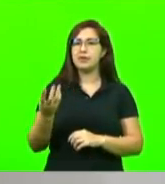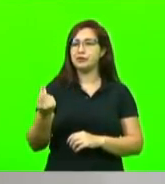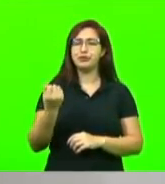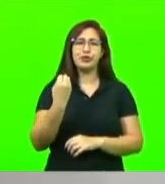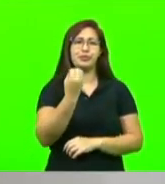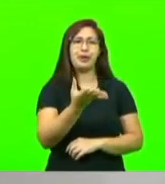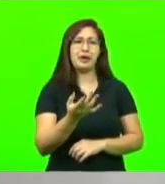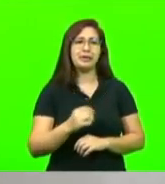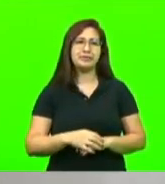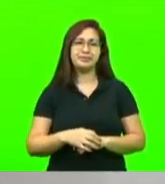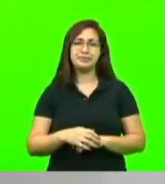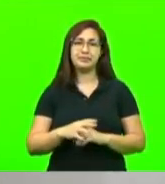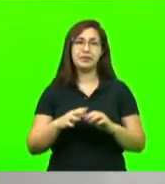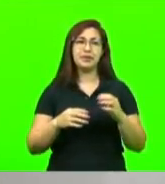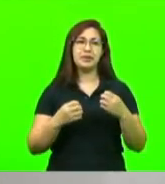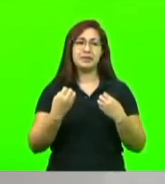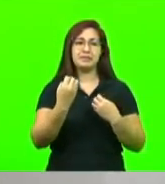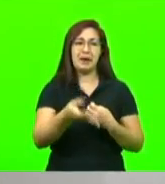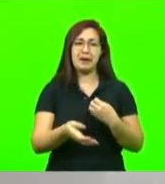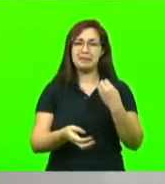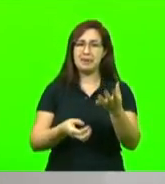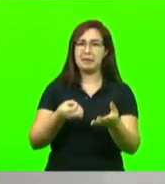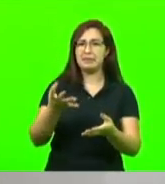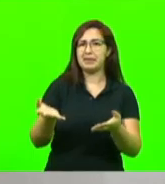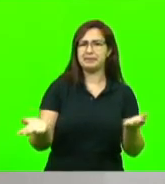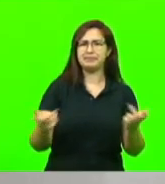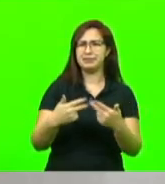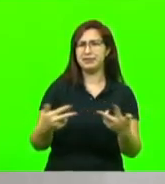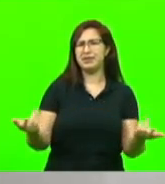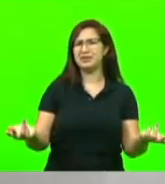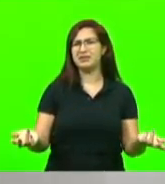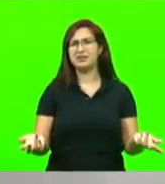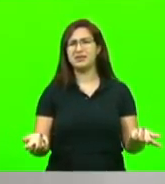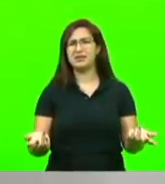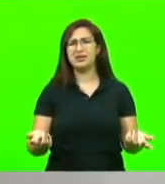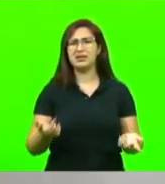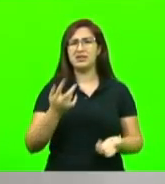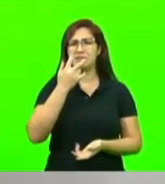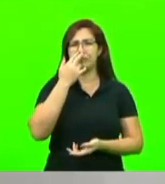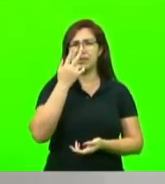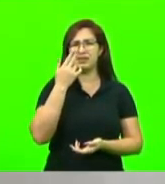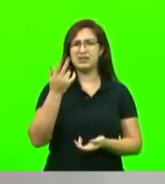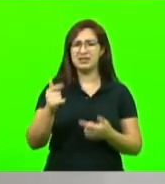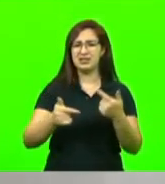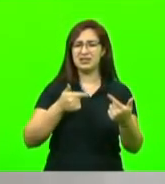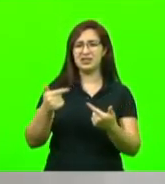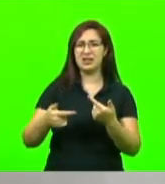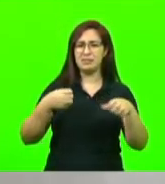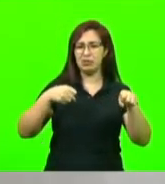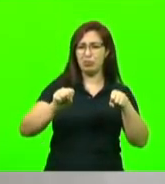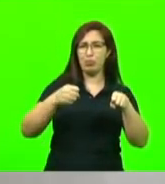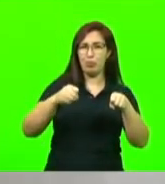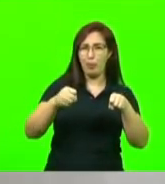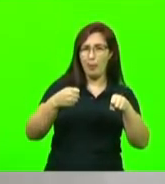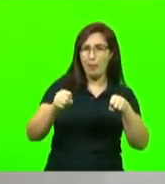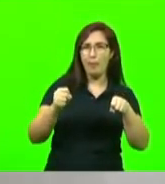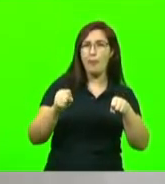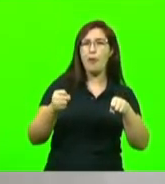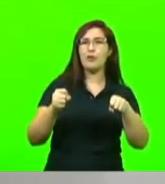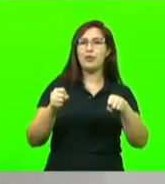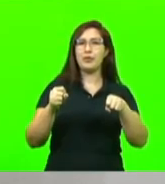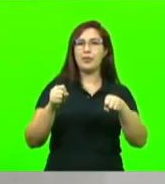Aí vai o governador com o cheque. Resolver lá. É o office boy do governo. É isso que o governador é. O office boy.